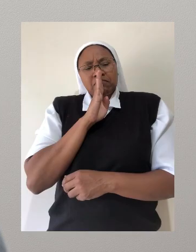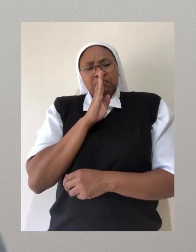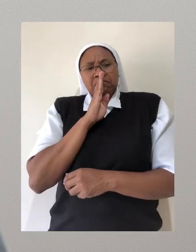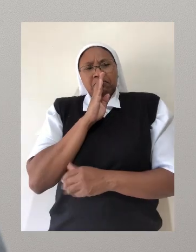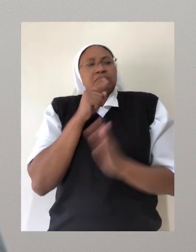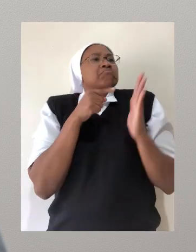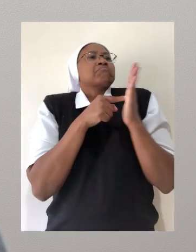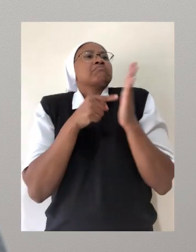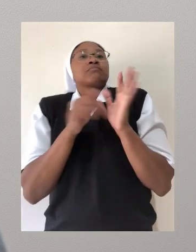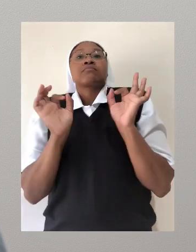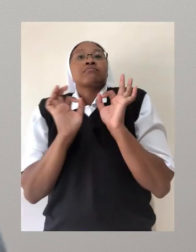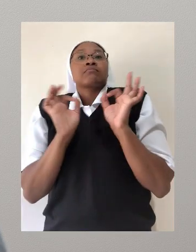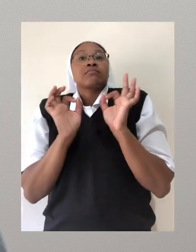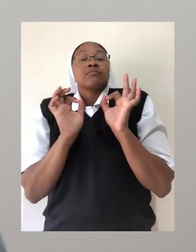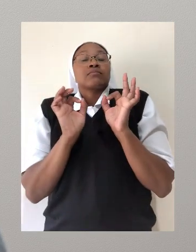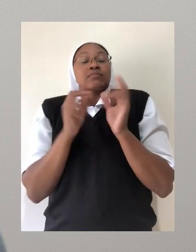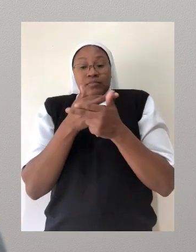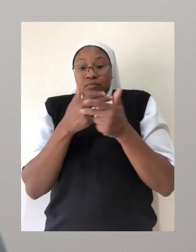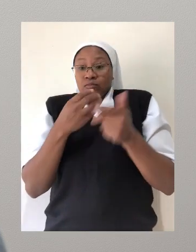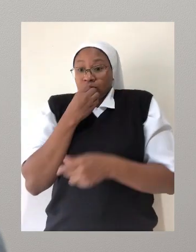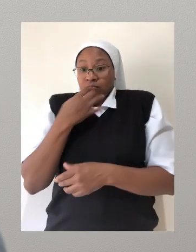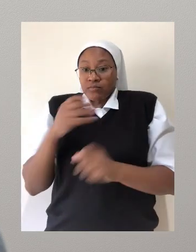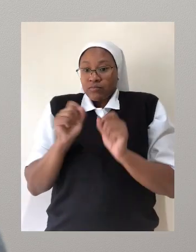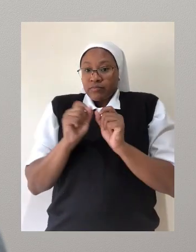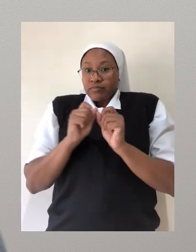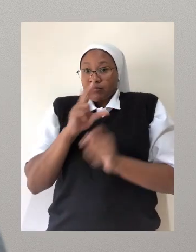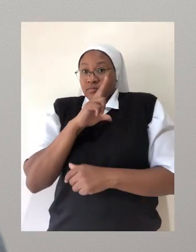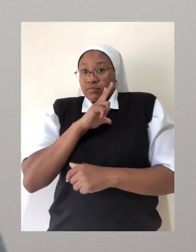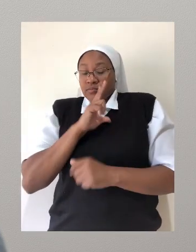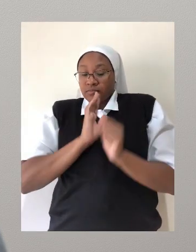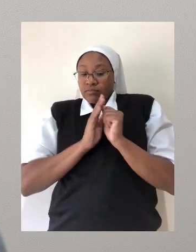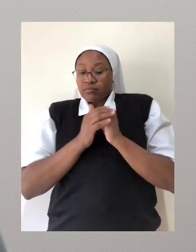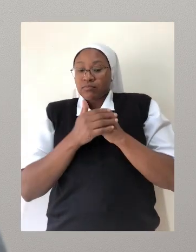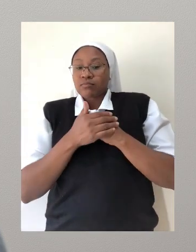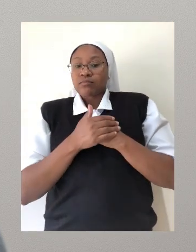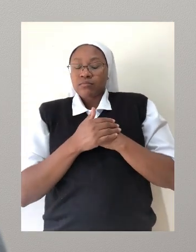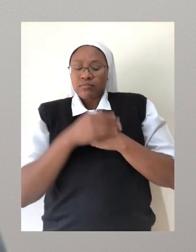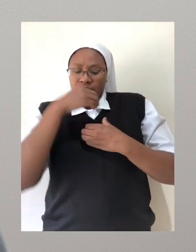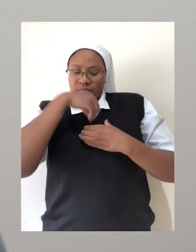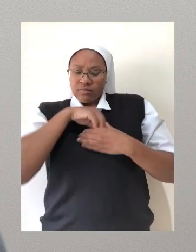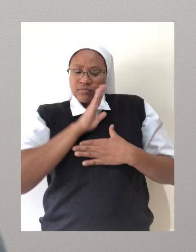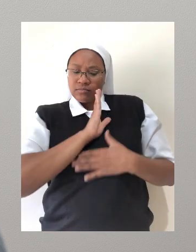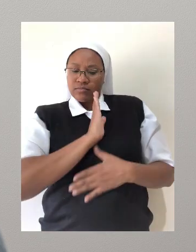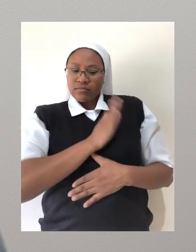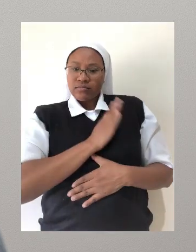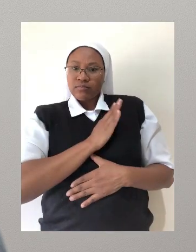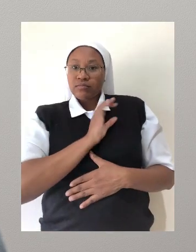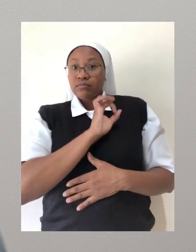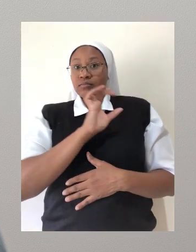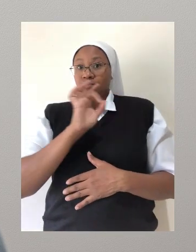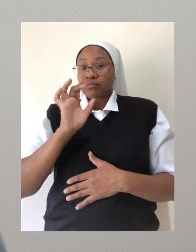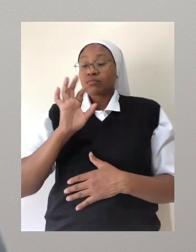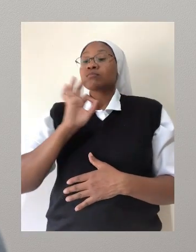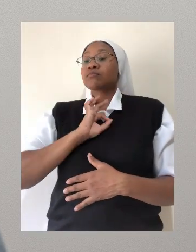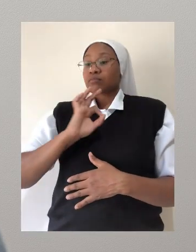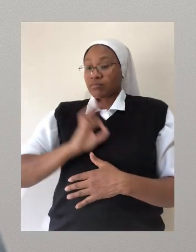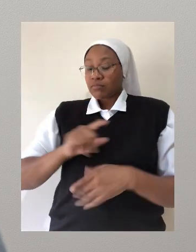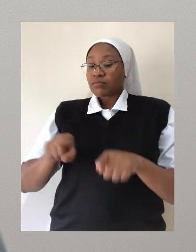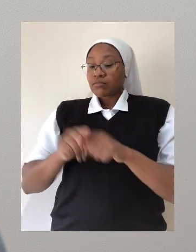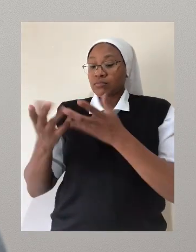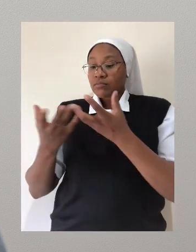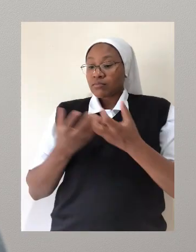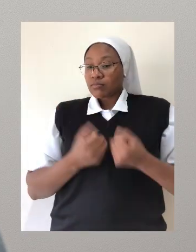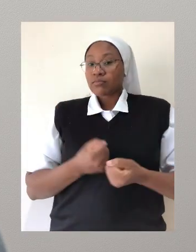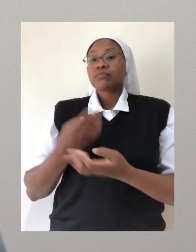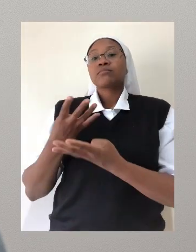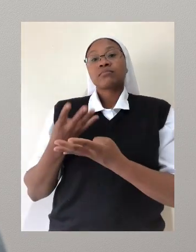em silêncio, não falamos nada. O que fizemos ou não, isto está dentro da vida de cada um de nós e com o padre que nos